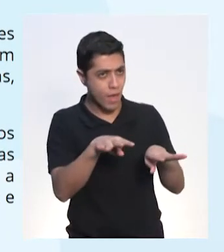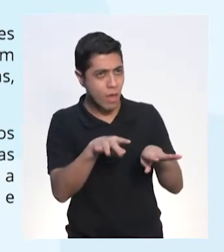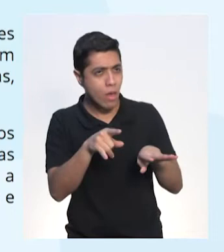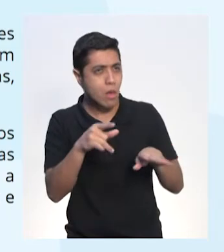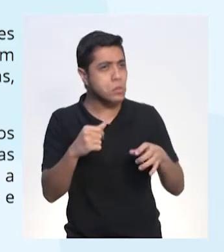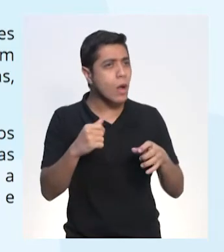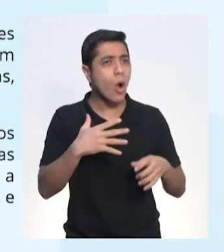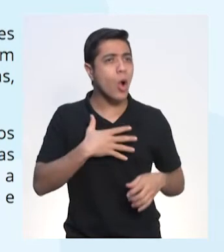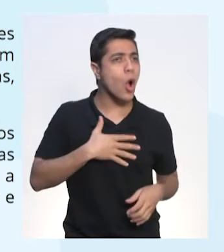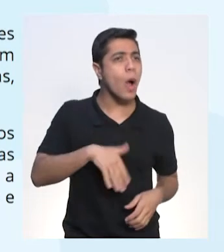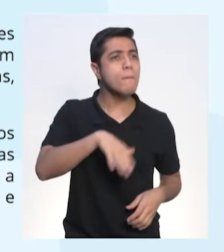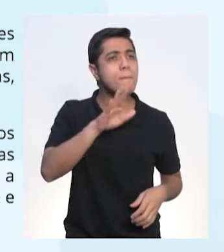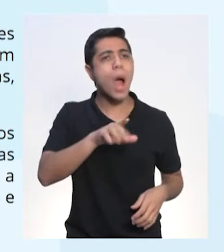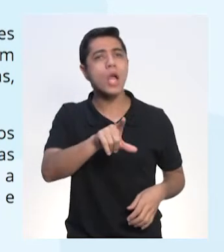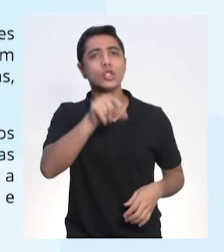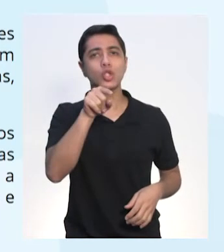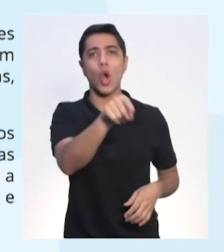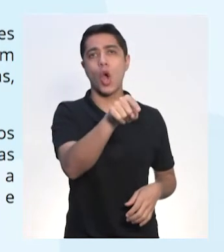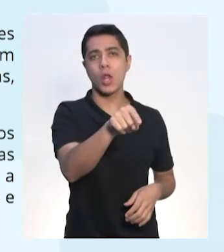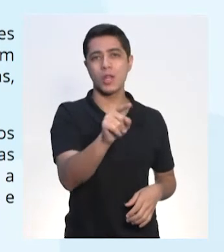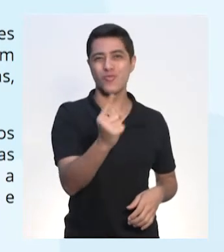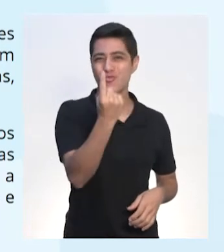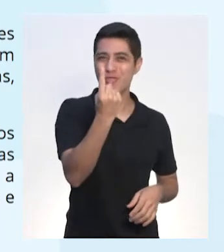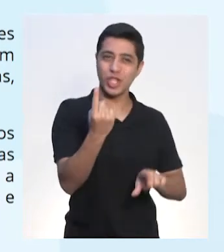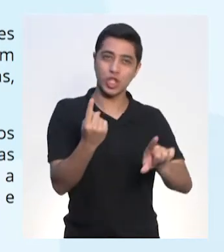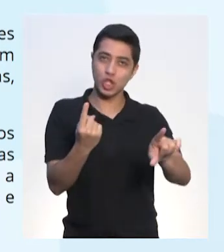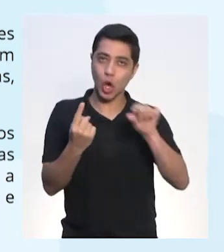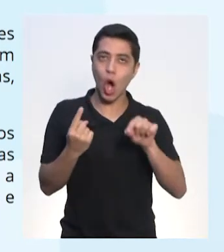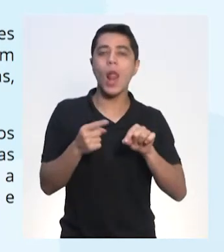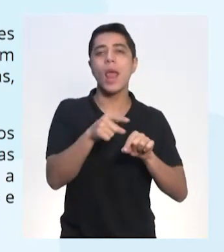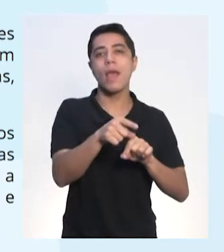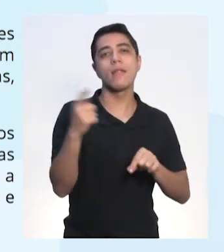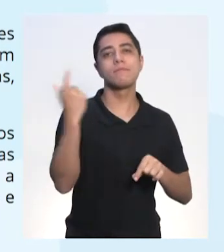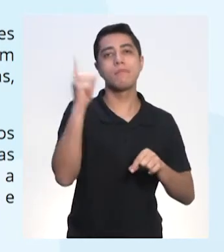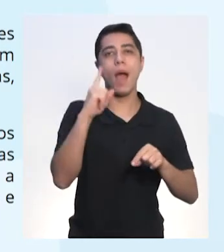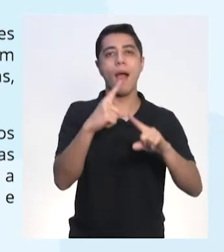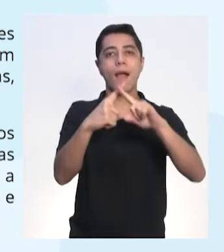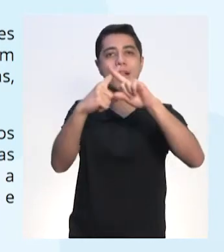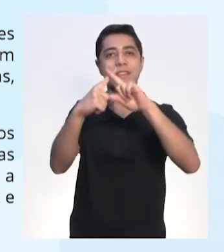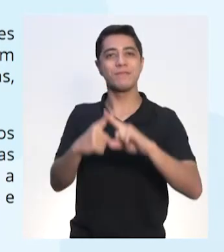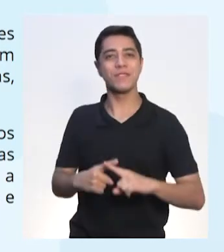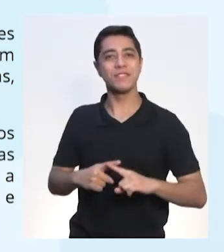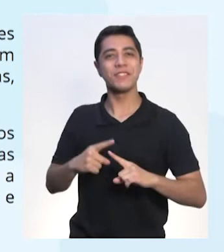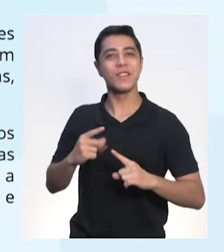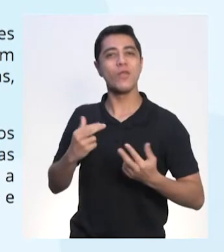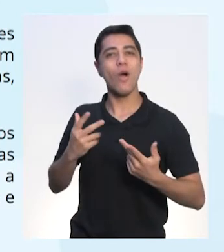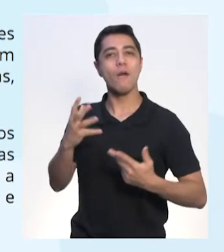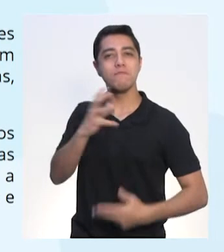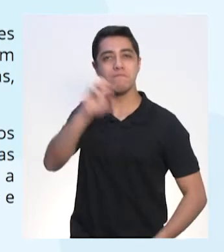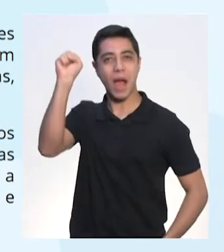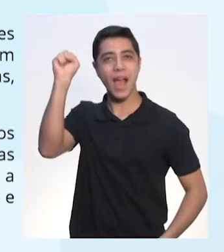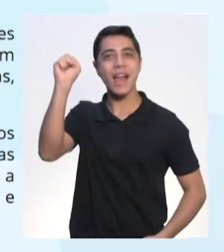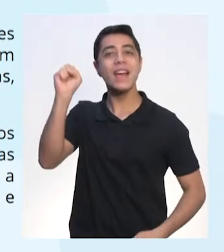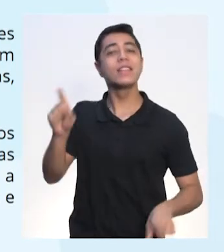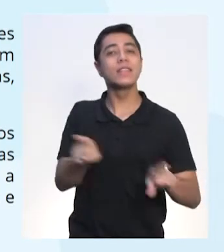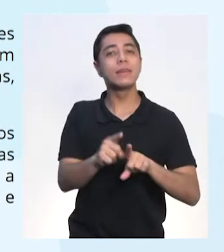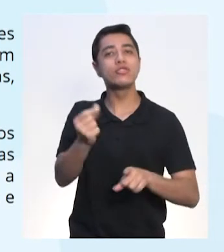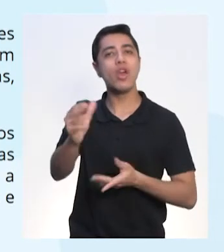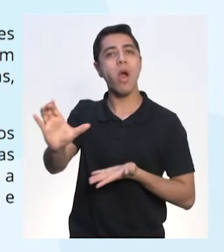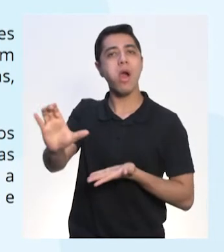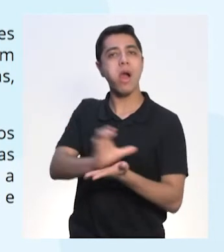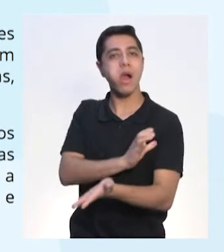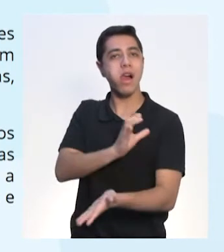campeonato daquele ano, né, e ainda ganhava uma boa ajuda em dinheiro, para ajudar já a montar a peça do ano seguinte.